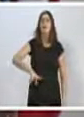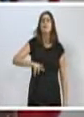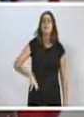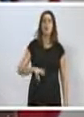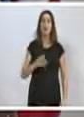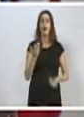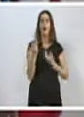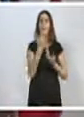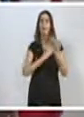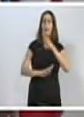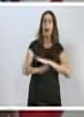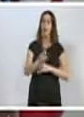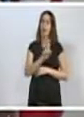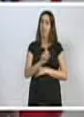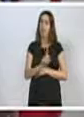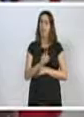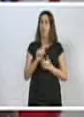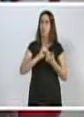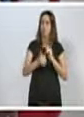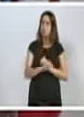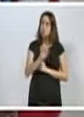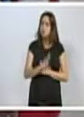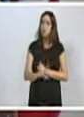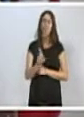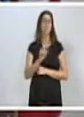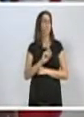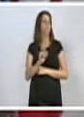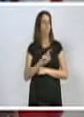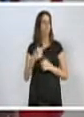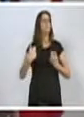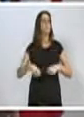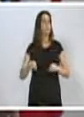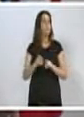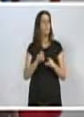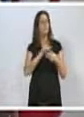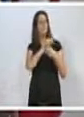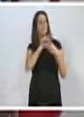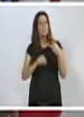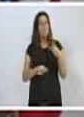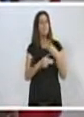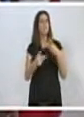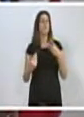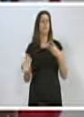Karatê não é só o esporte, mas sim, vem as três partes junto.